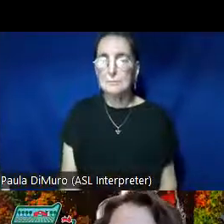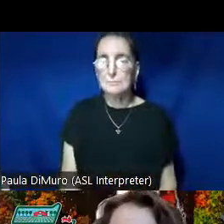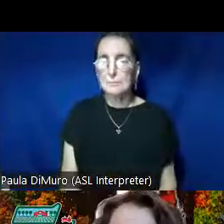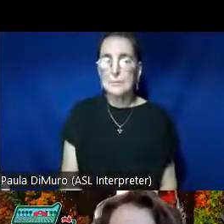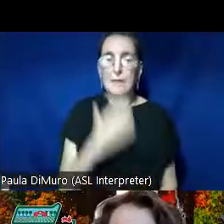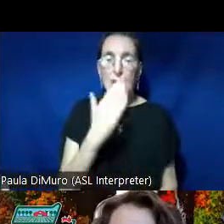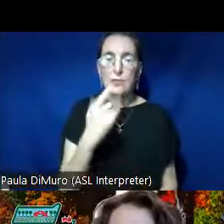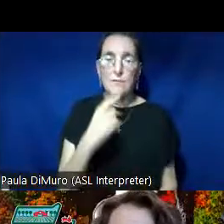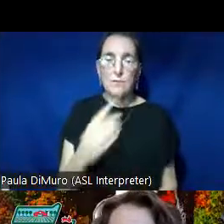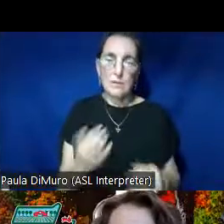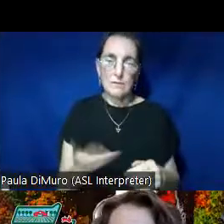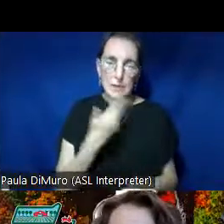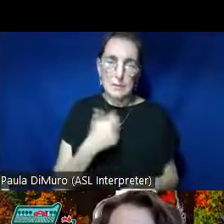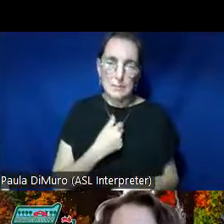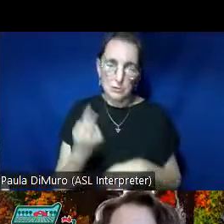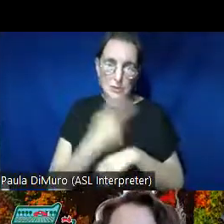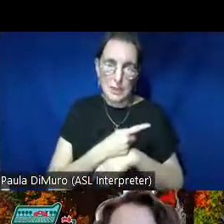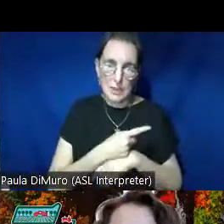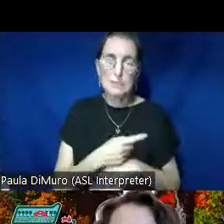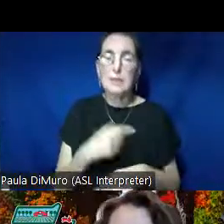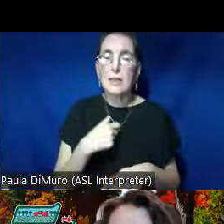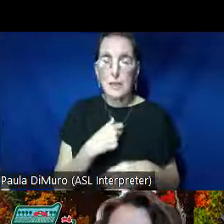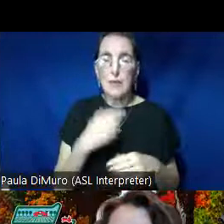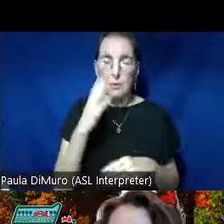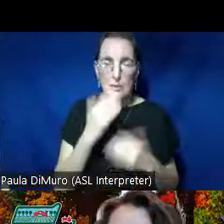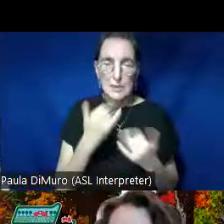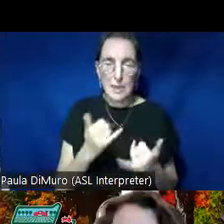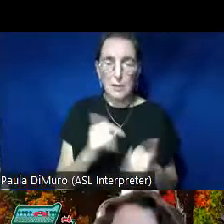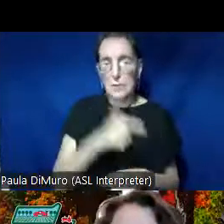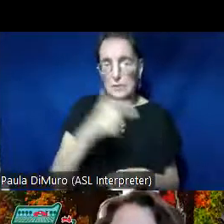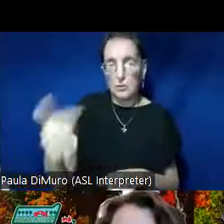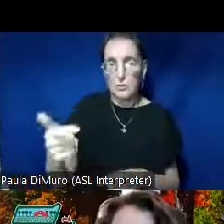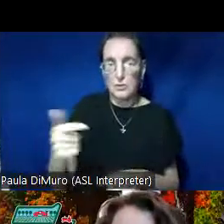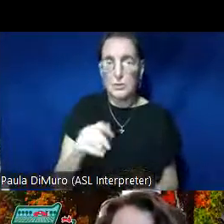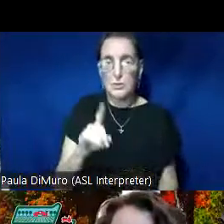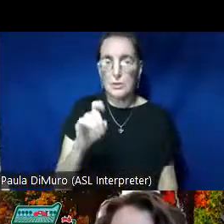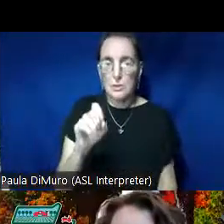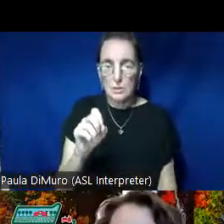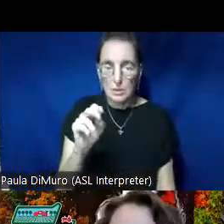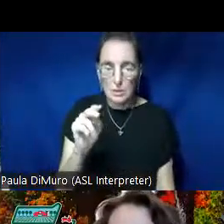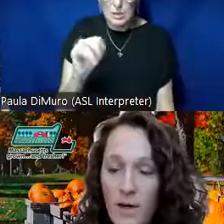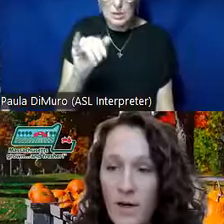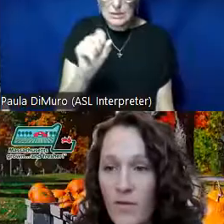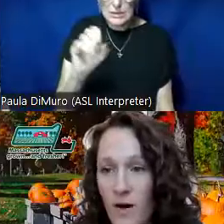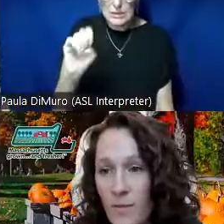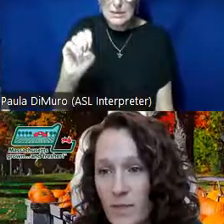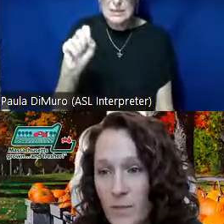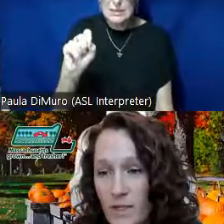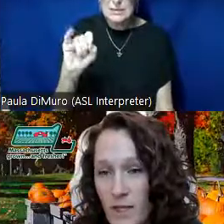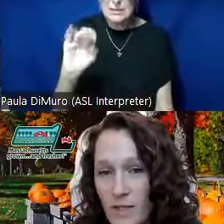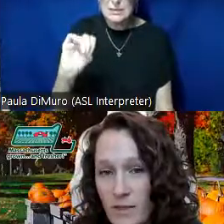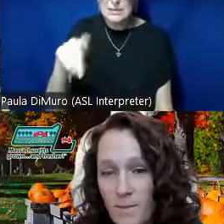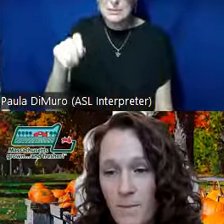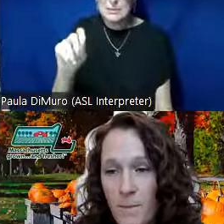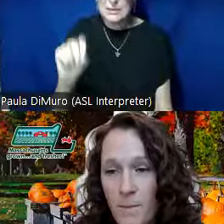de agências. Muito obrigado por nos receber hoje e também passo a palavra para Danine